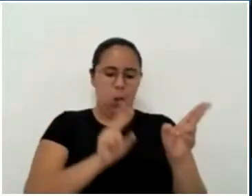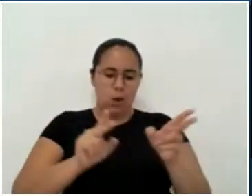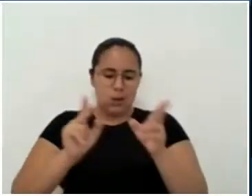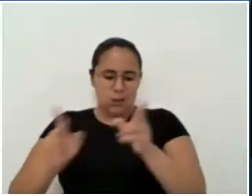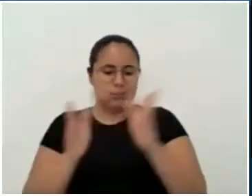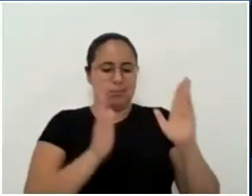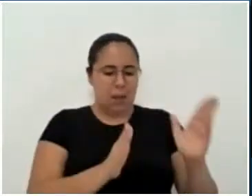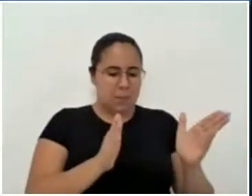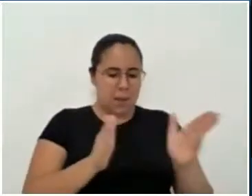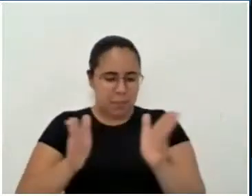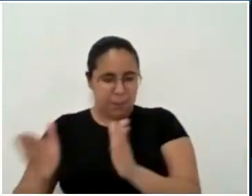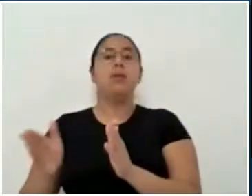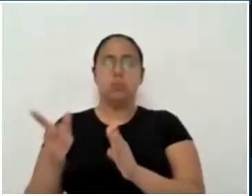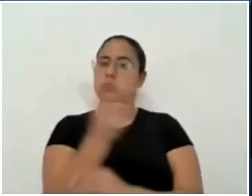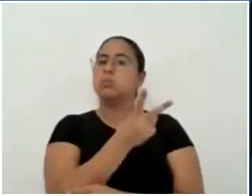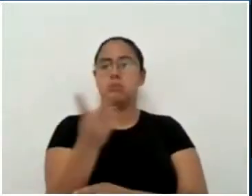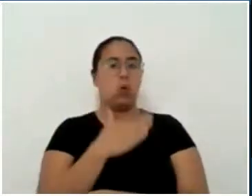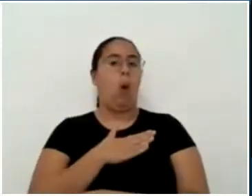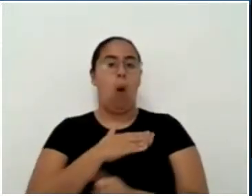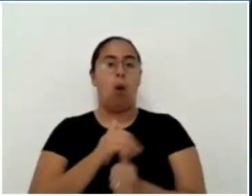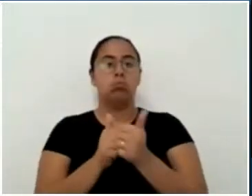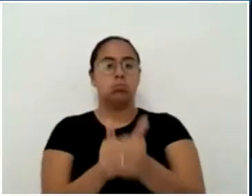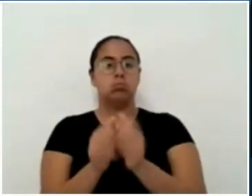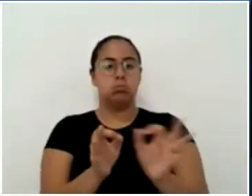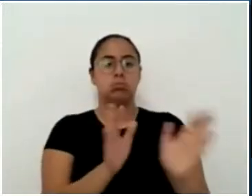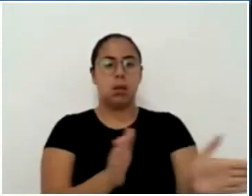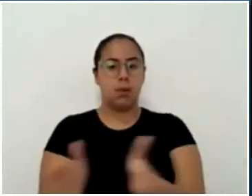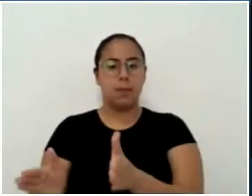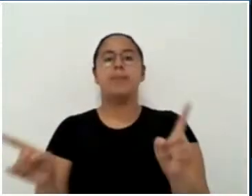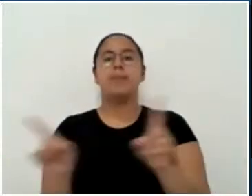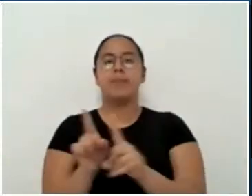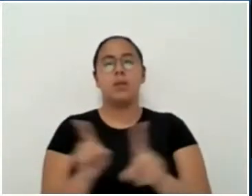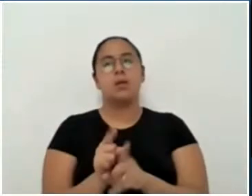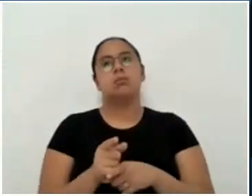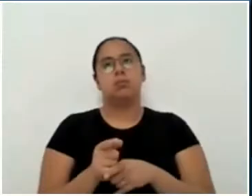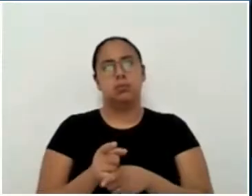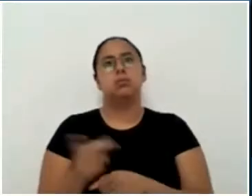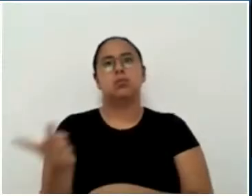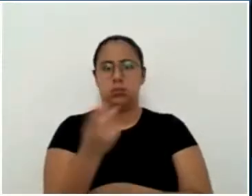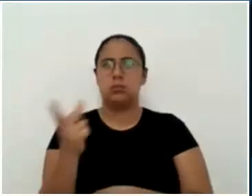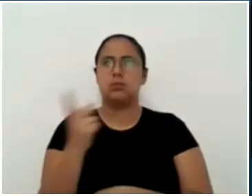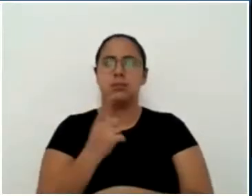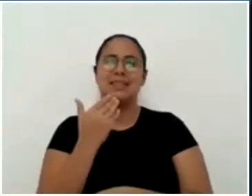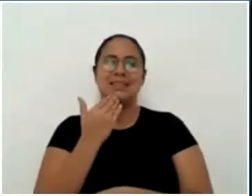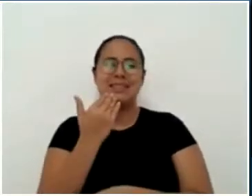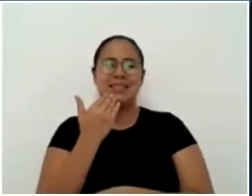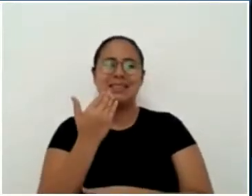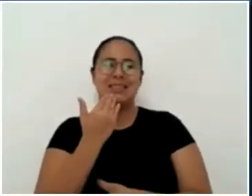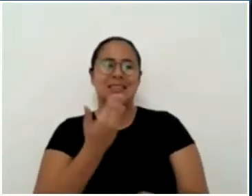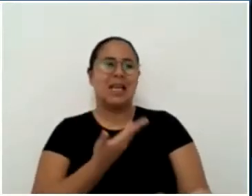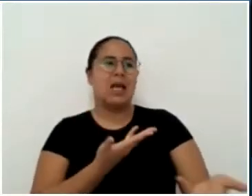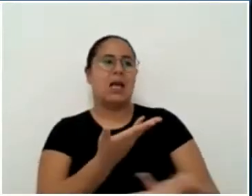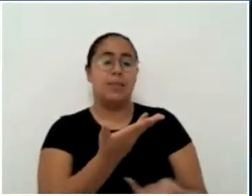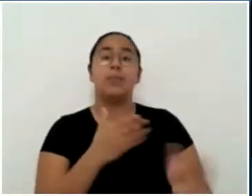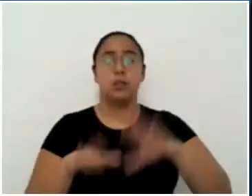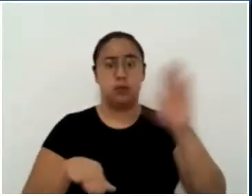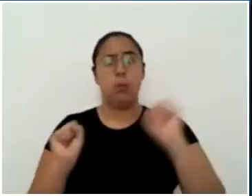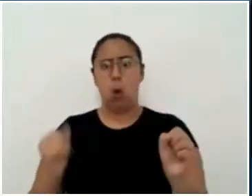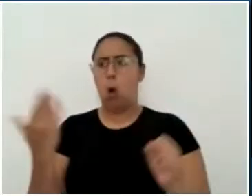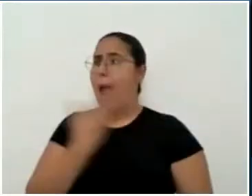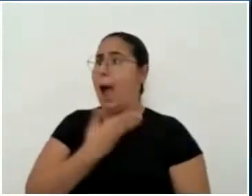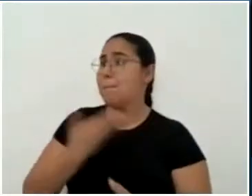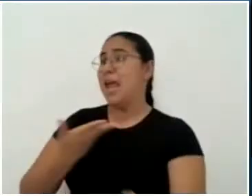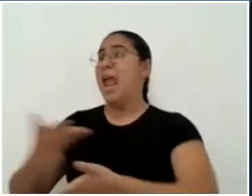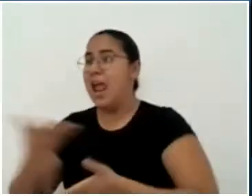em funções executivas no relacionamento social. Às vezes eles até fazem amigo facilmente, mas não conseguem manter. No